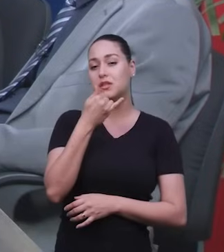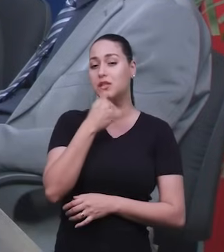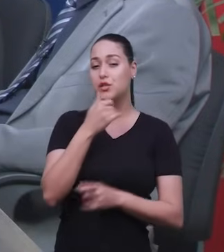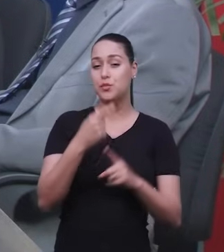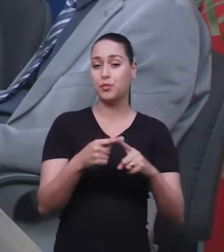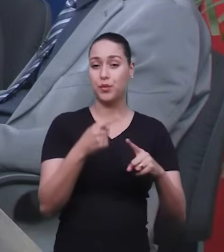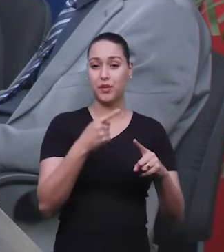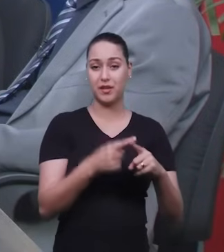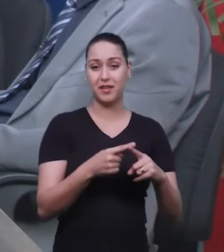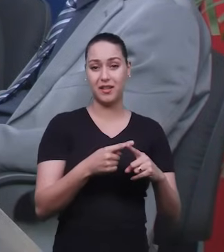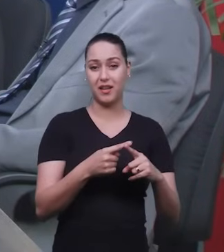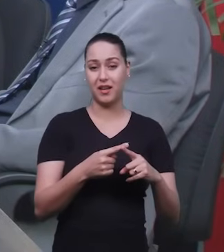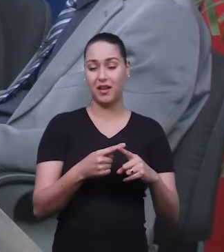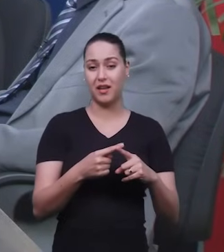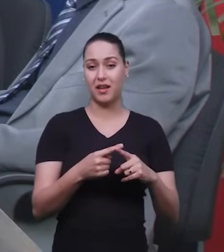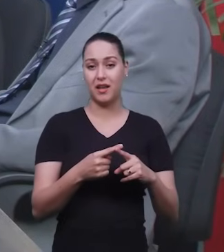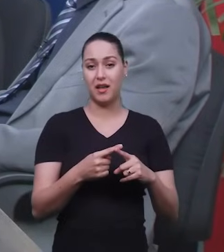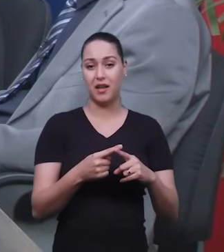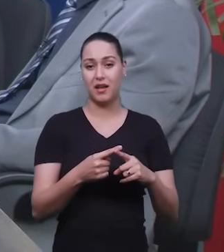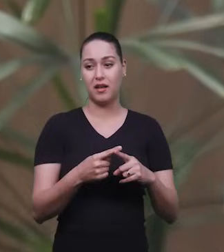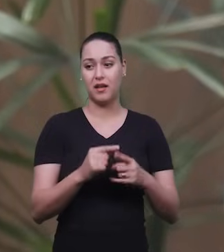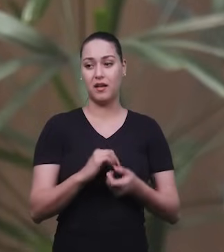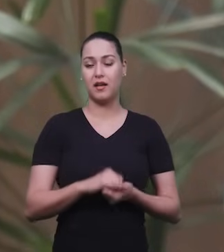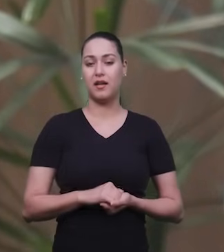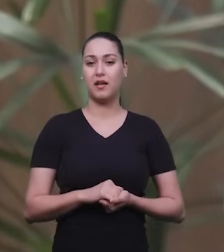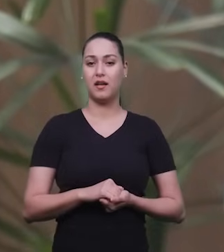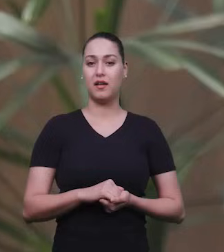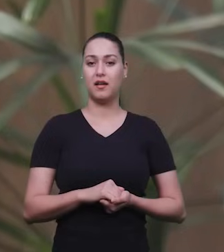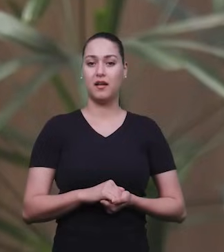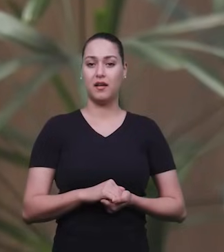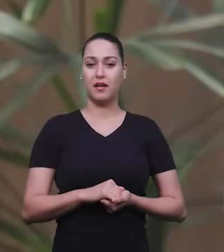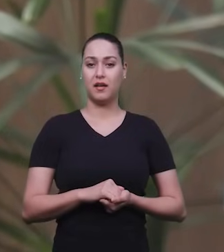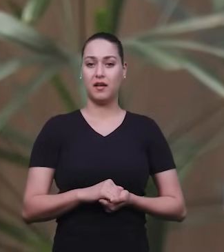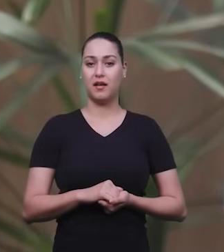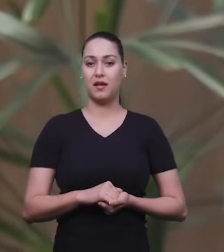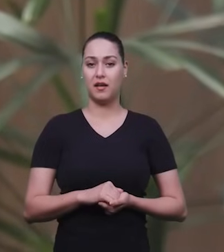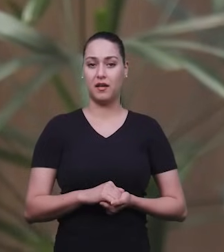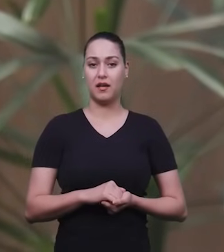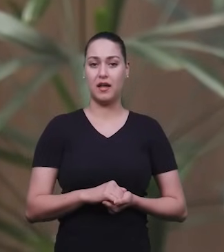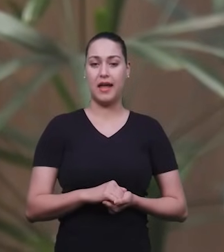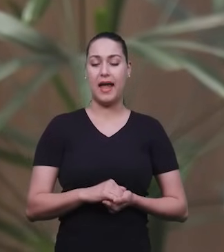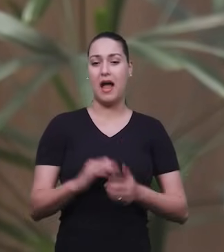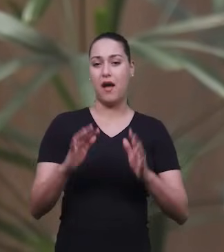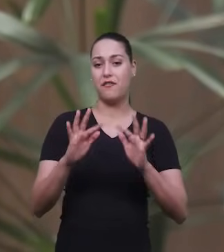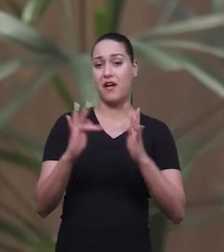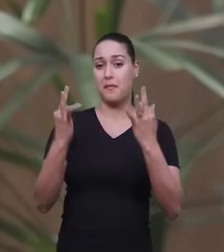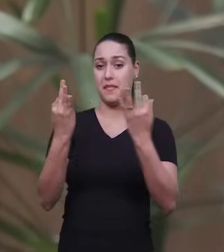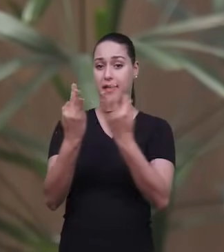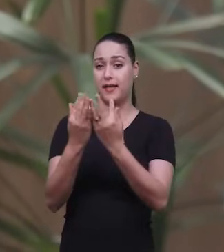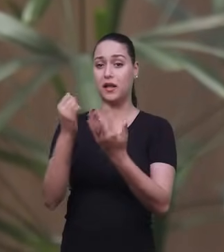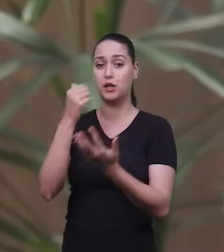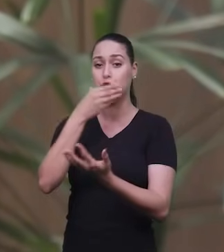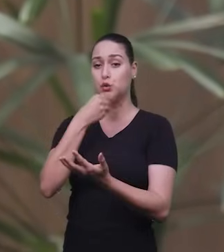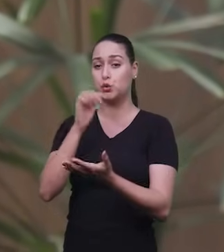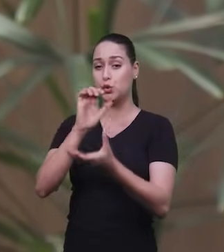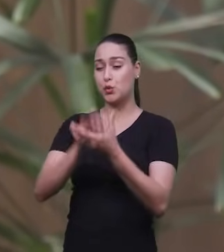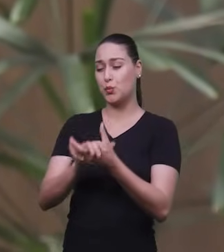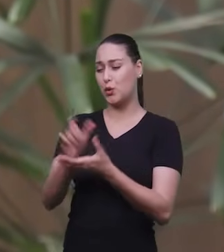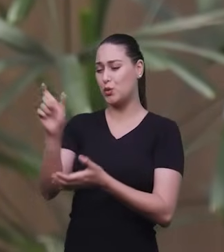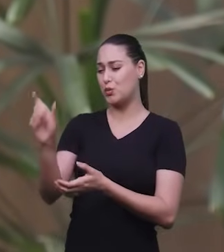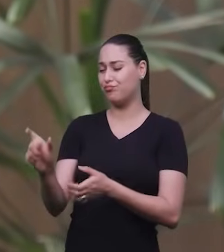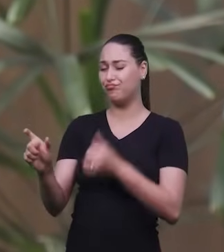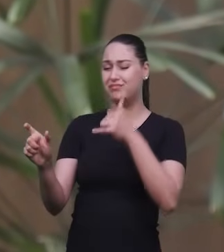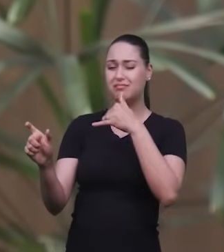na verdade, era um parente do esposo. E o esposo estava muito abatido. E ela encontrou esse